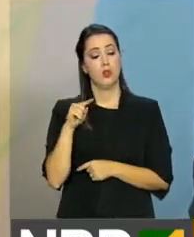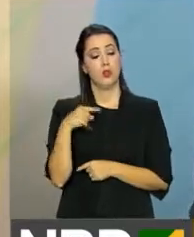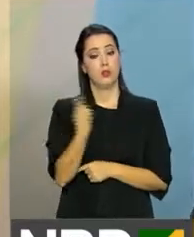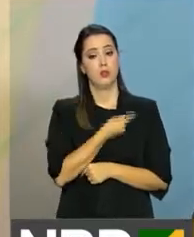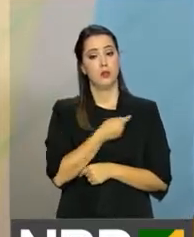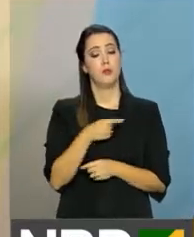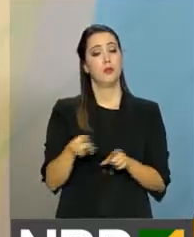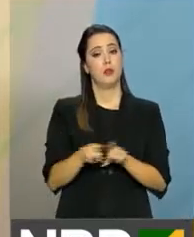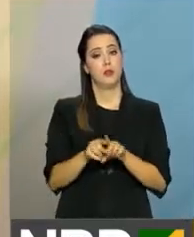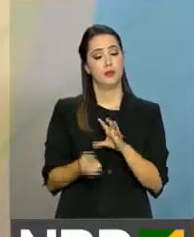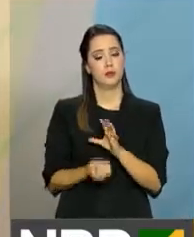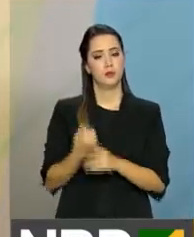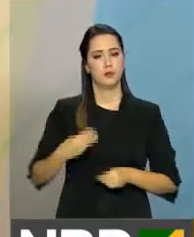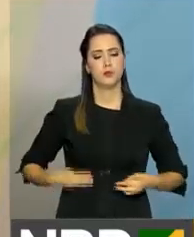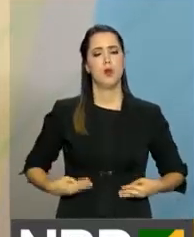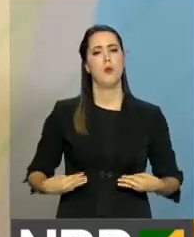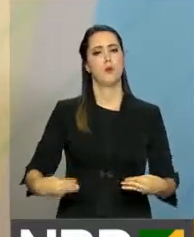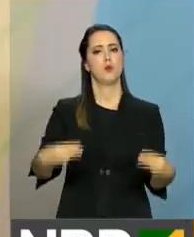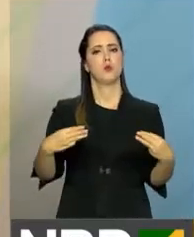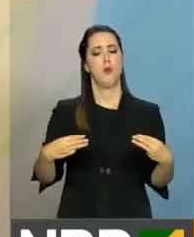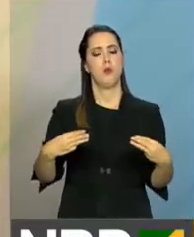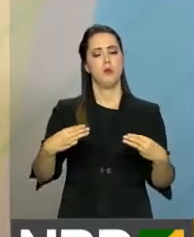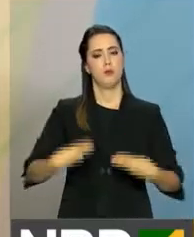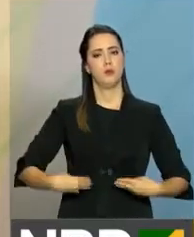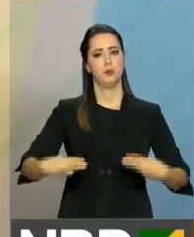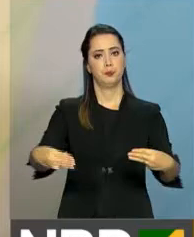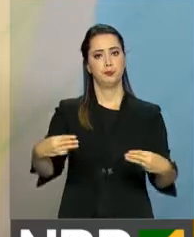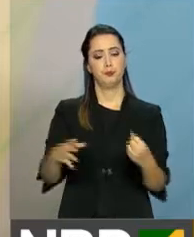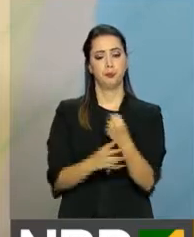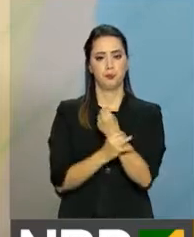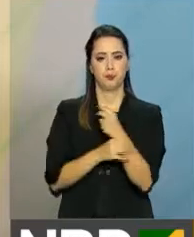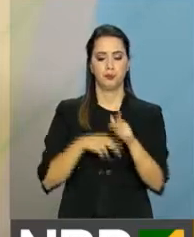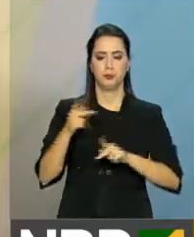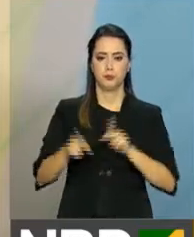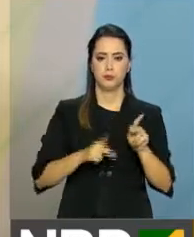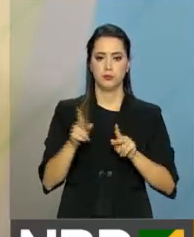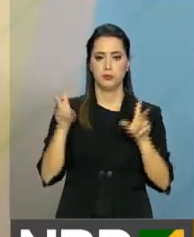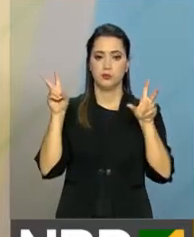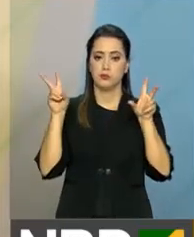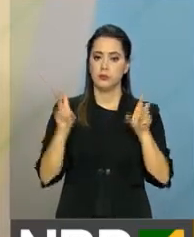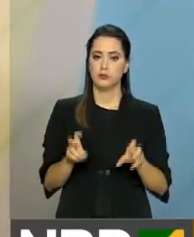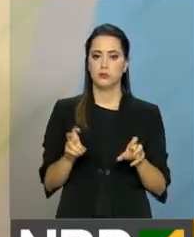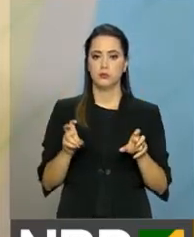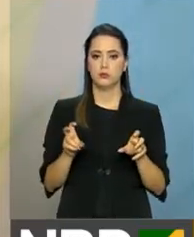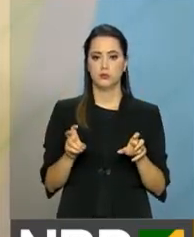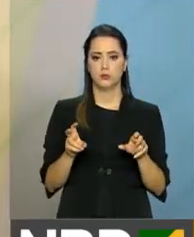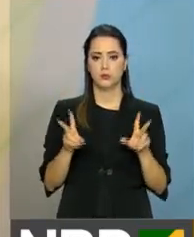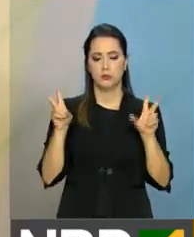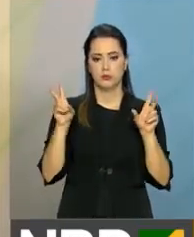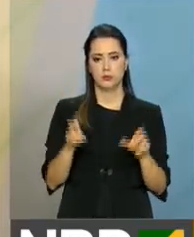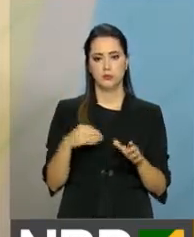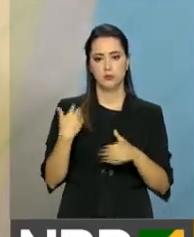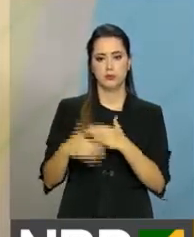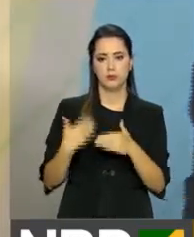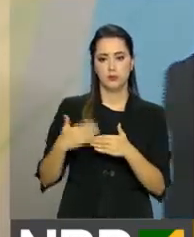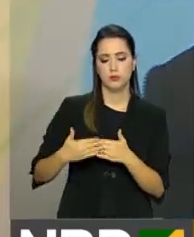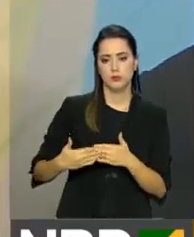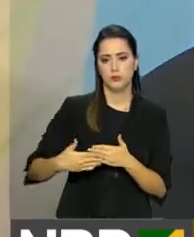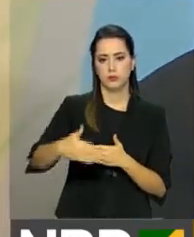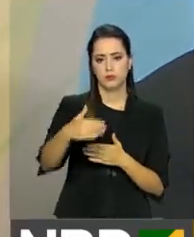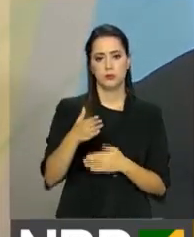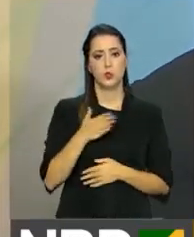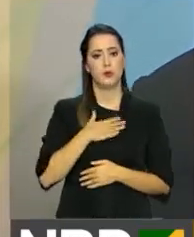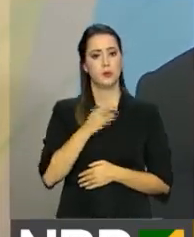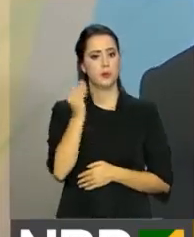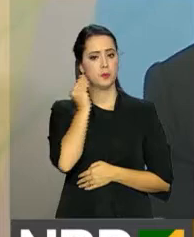ministério extraordinário da segurança pública um tema meus amigos meus amigos que ao longo do tempo a